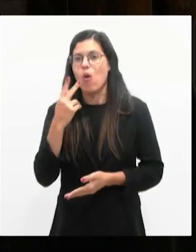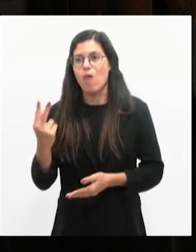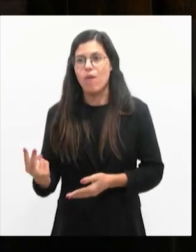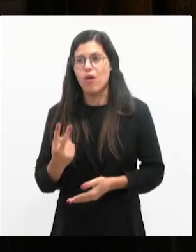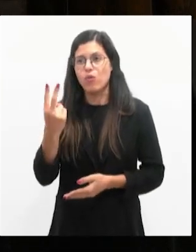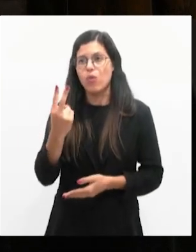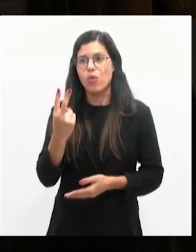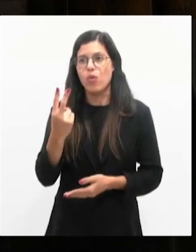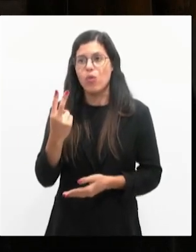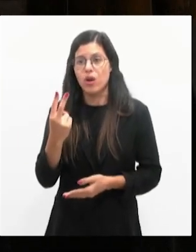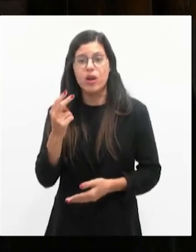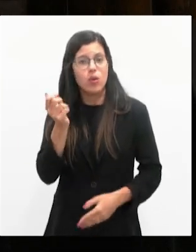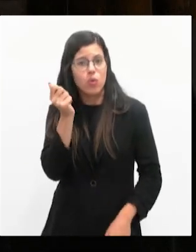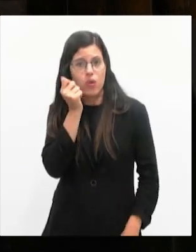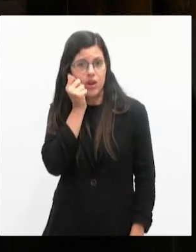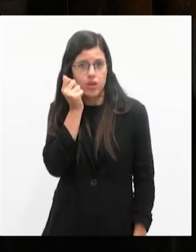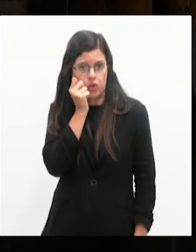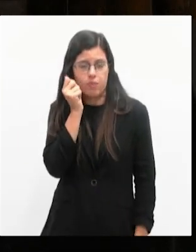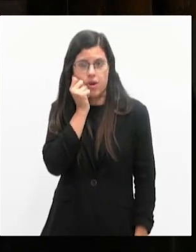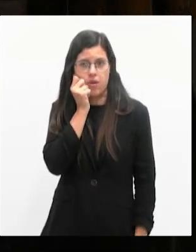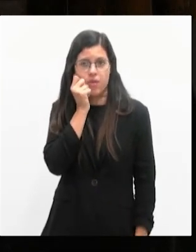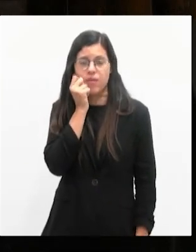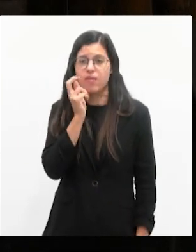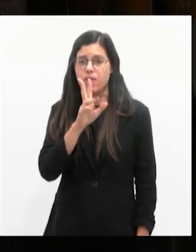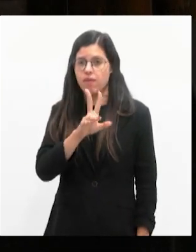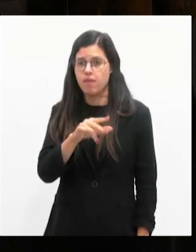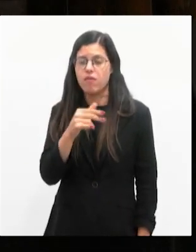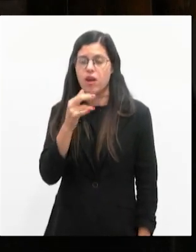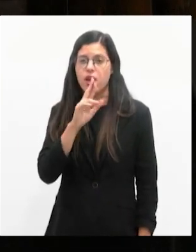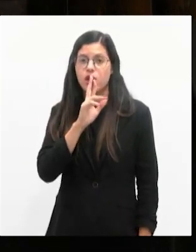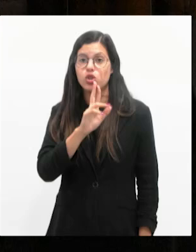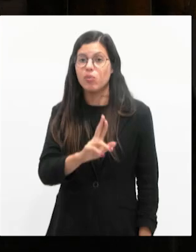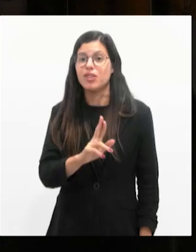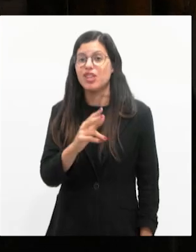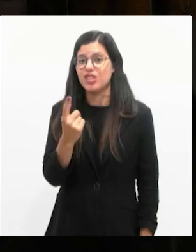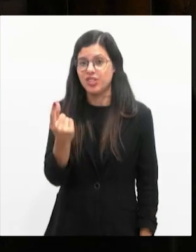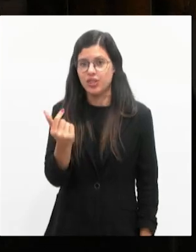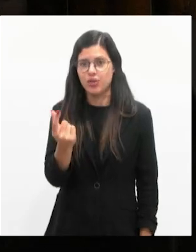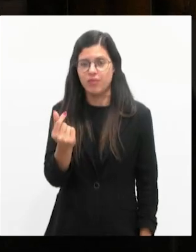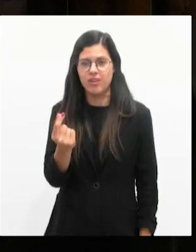e com a maior cara de pau. Vai dizer assim, em dinheiro.